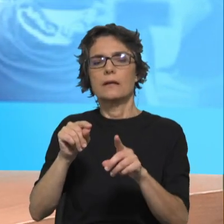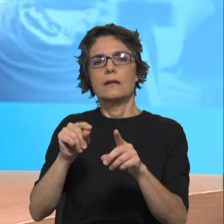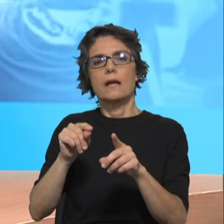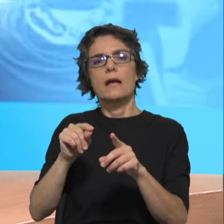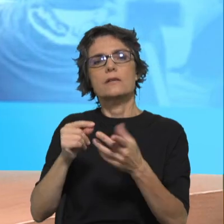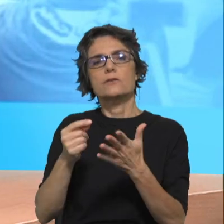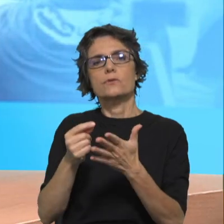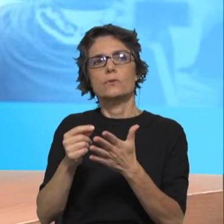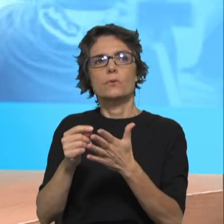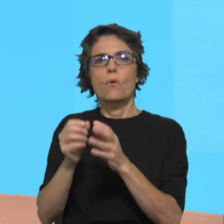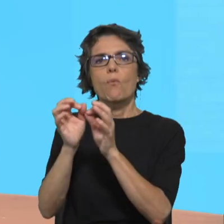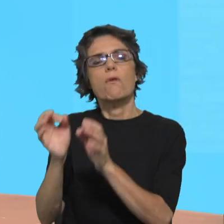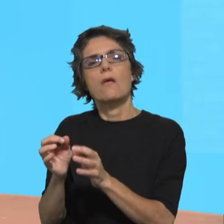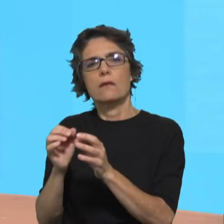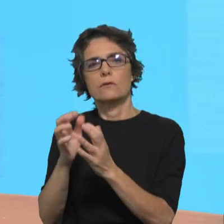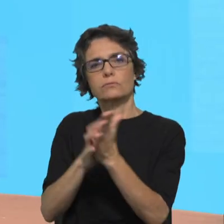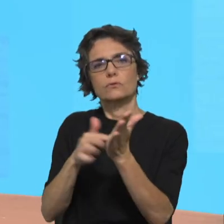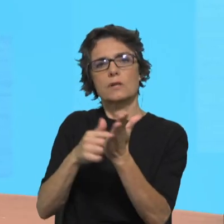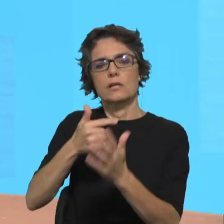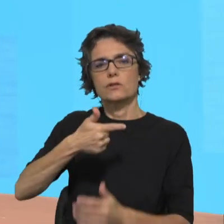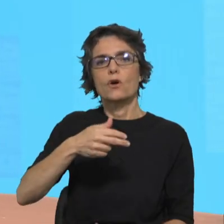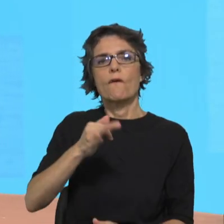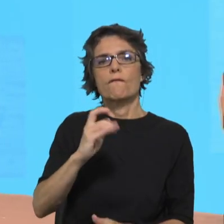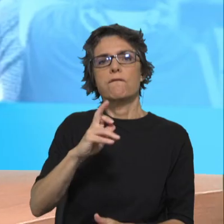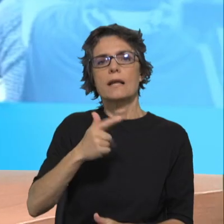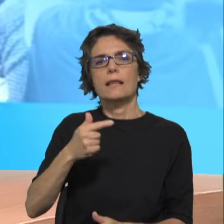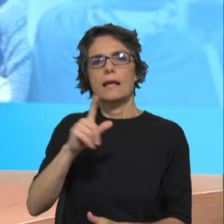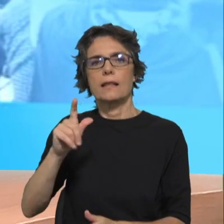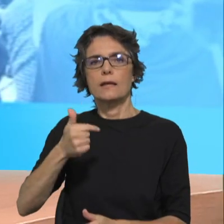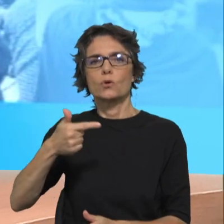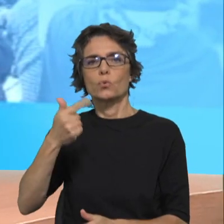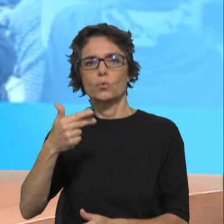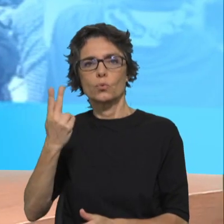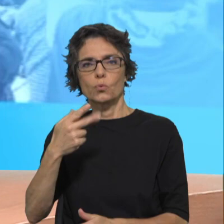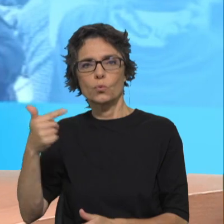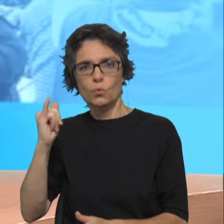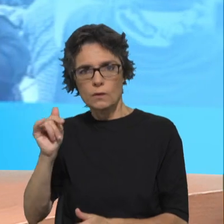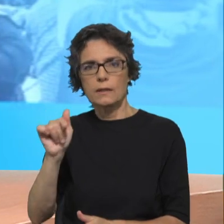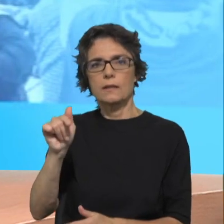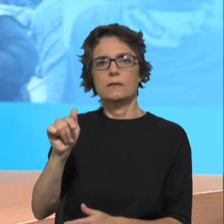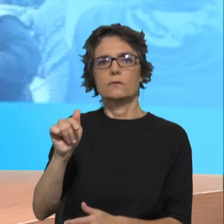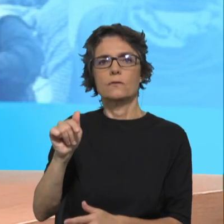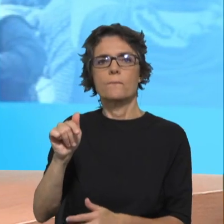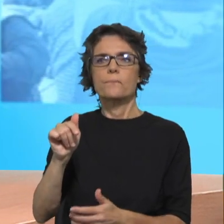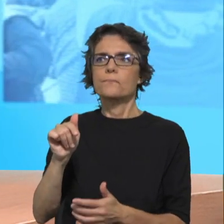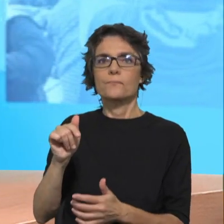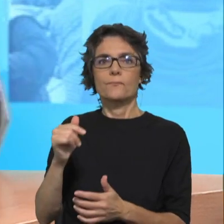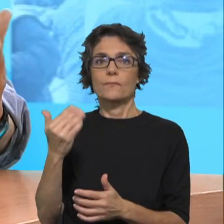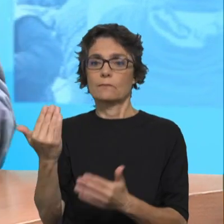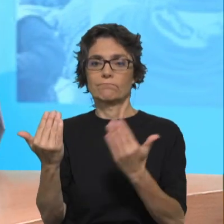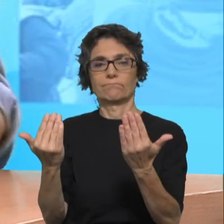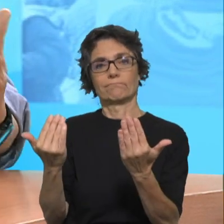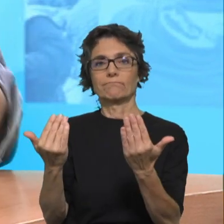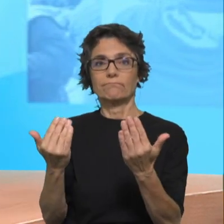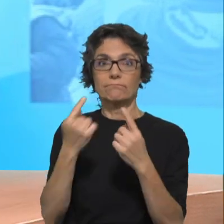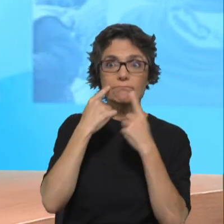Fratelli Tutti. E se tivermos um bocadinho de atenção, vemos que estão a acontecer atividades a estes 2 níveis constantemente. Foi agora